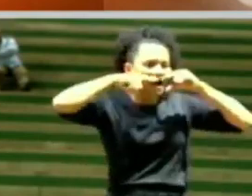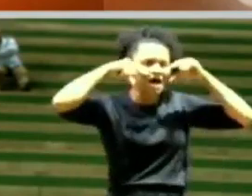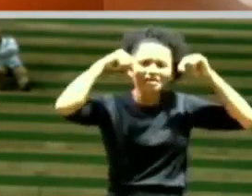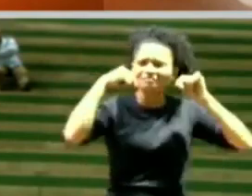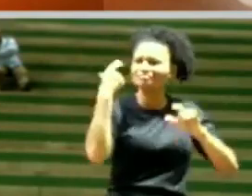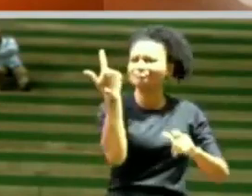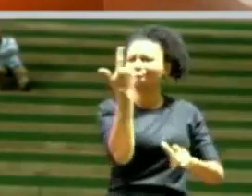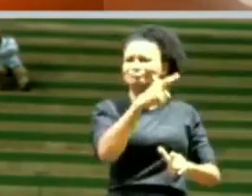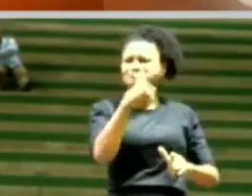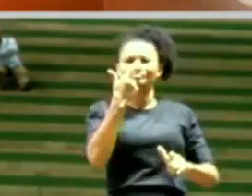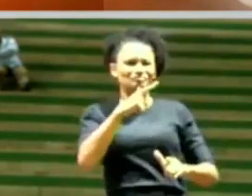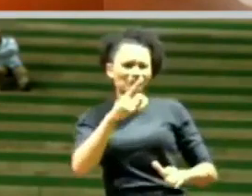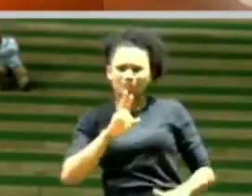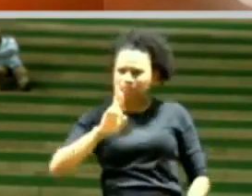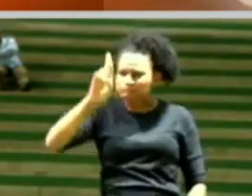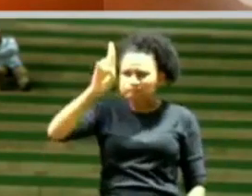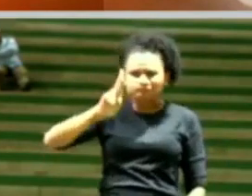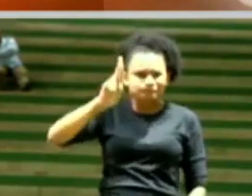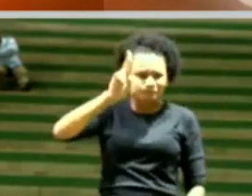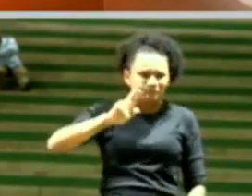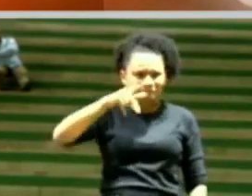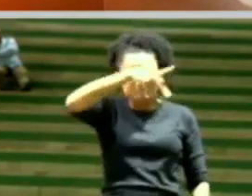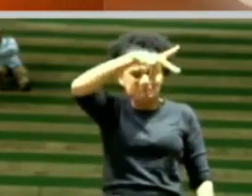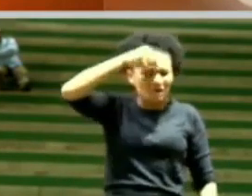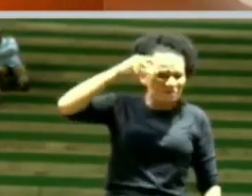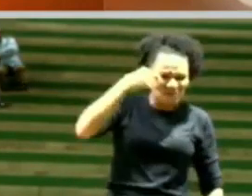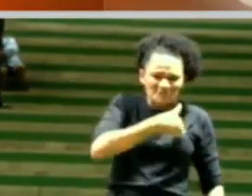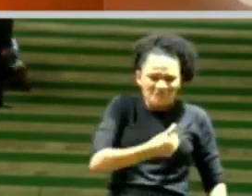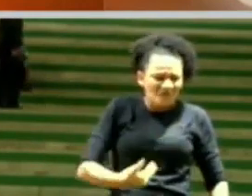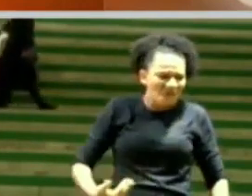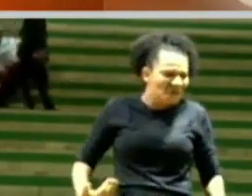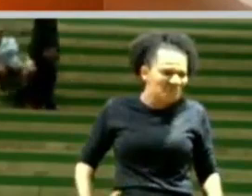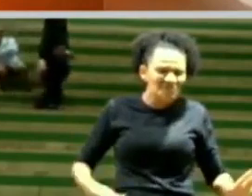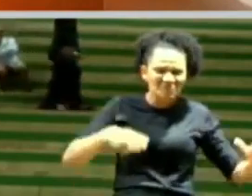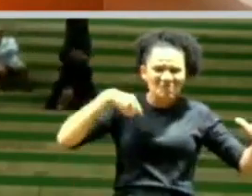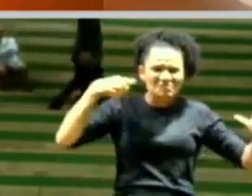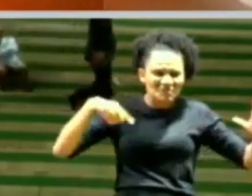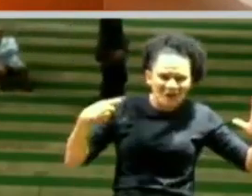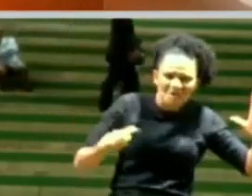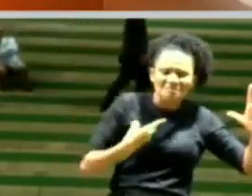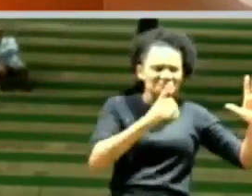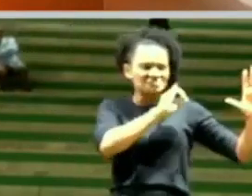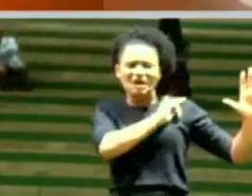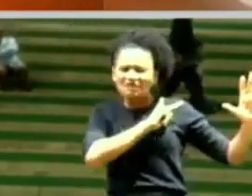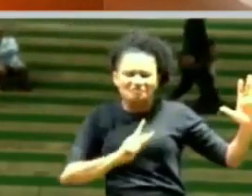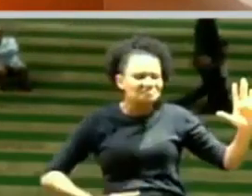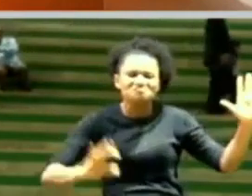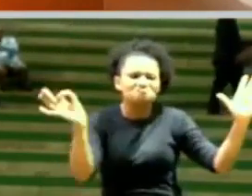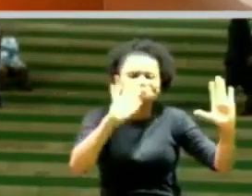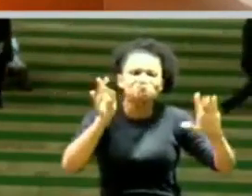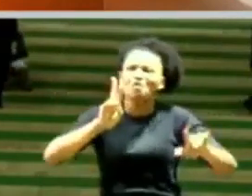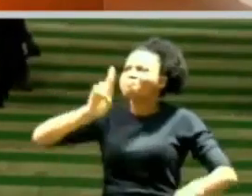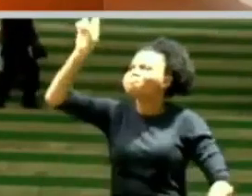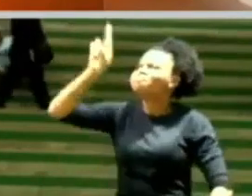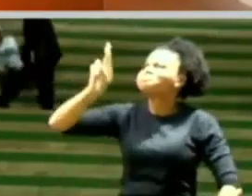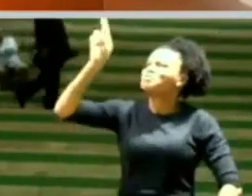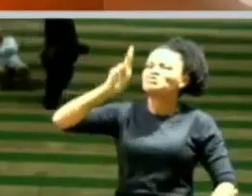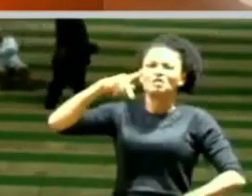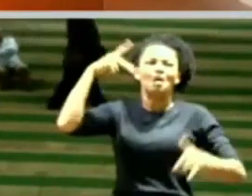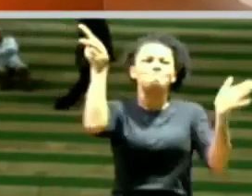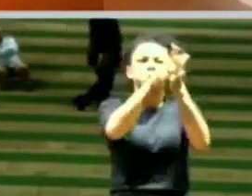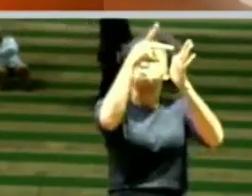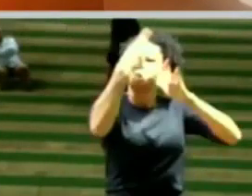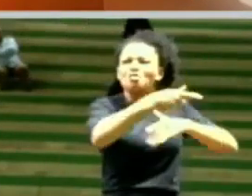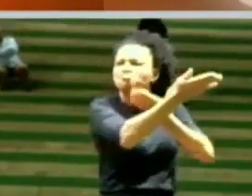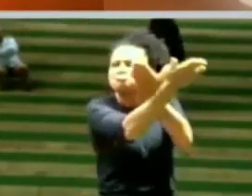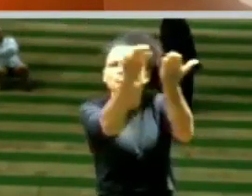está na mão de autoridade humana. A solução está na mão da